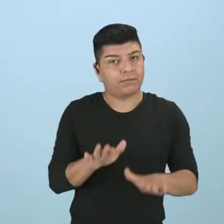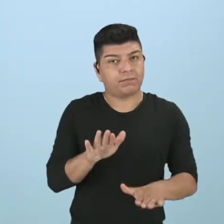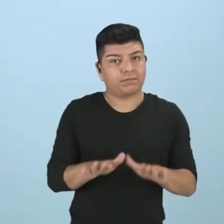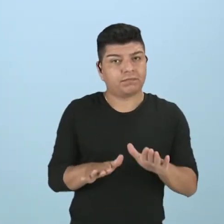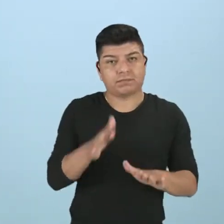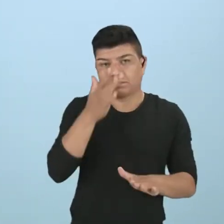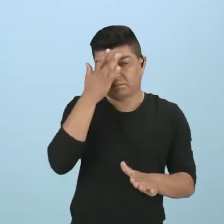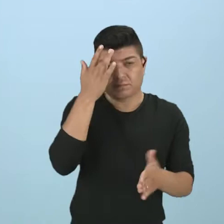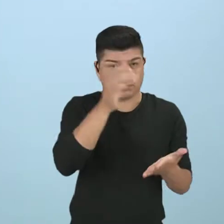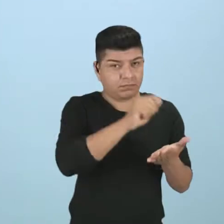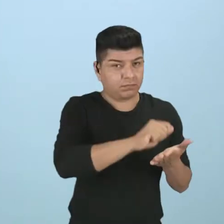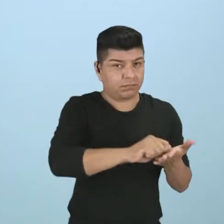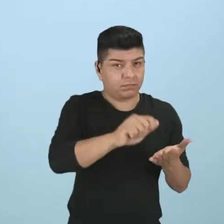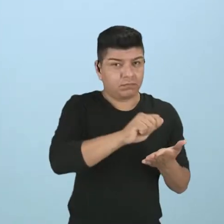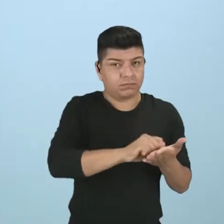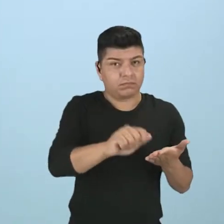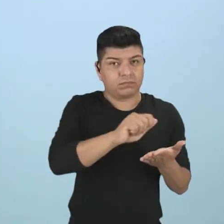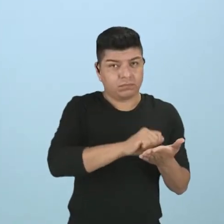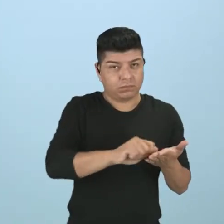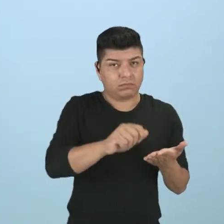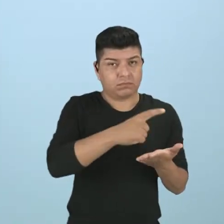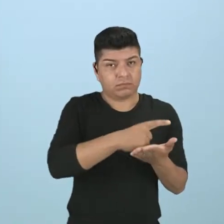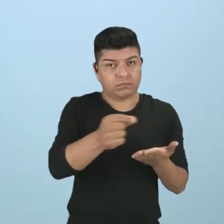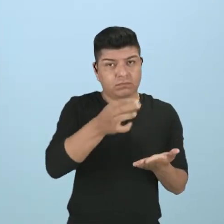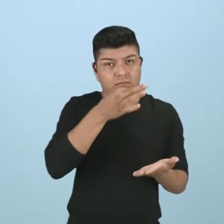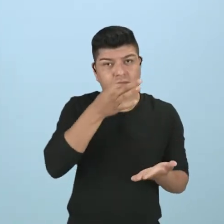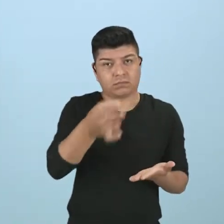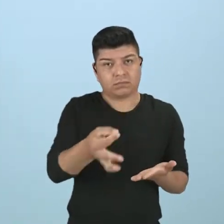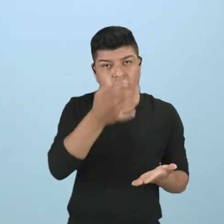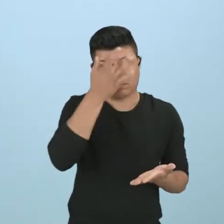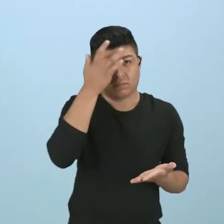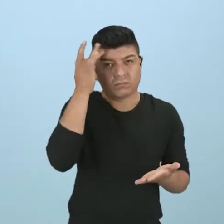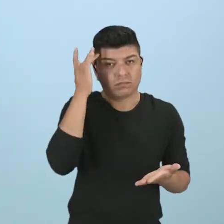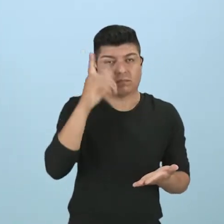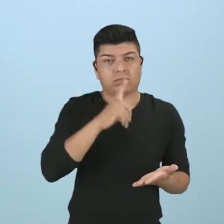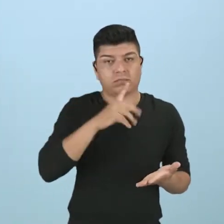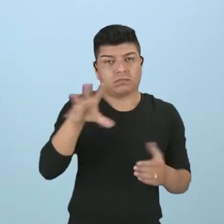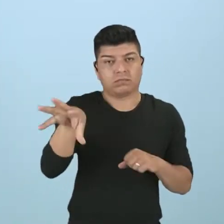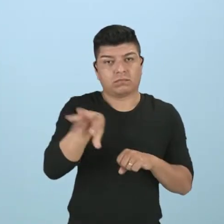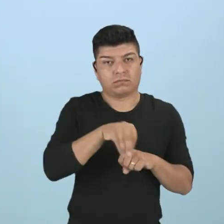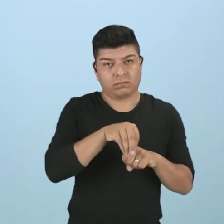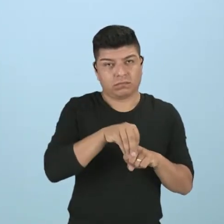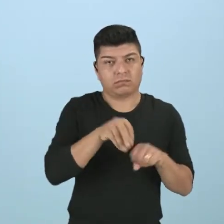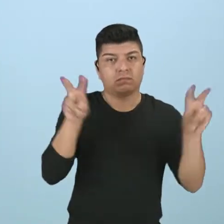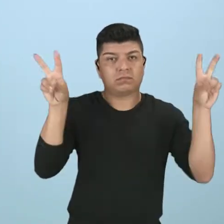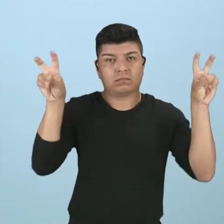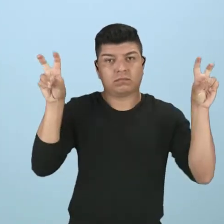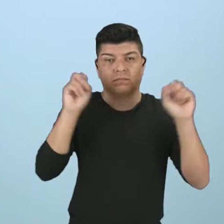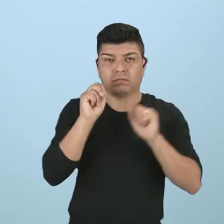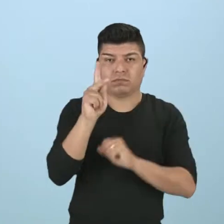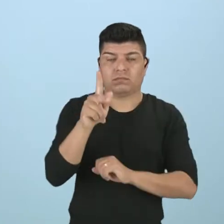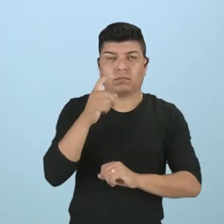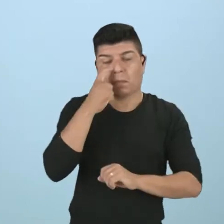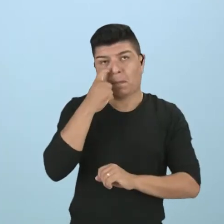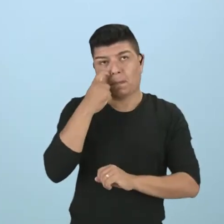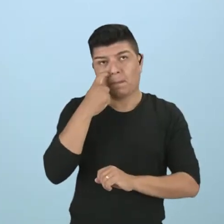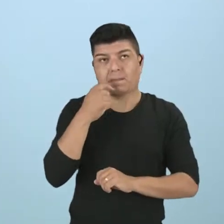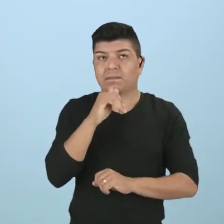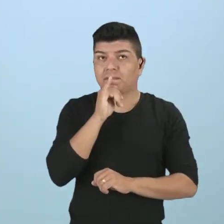quem elabora e quem faz o artigo de opinião é uma pessoa que tem conhecimento do assunto, tá bom?